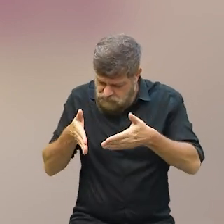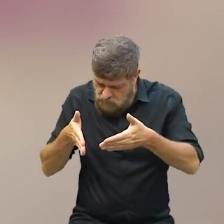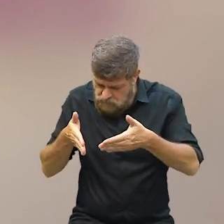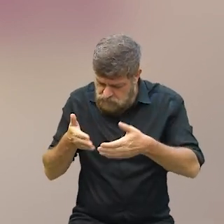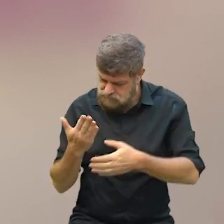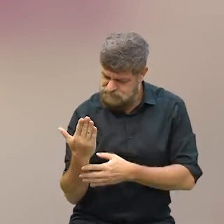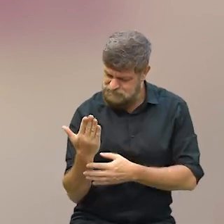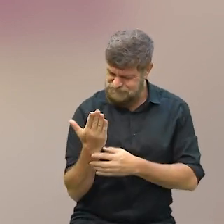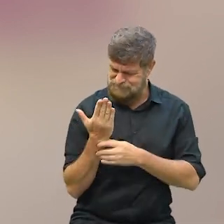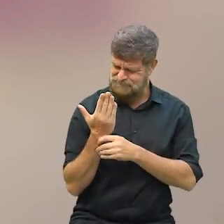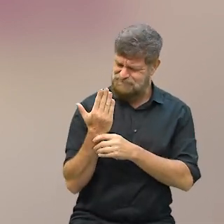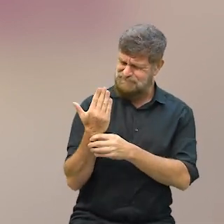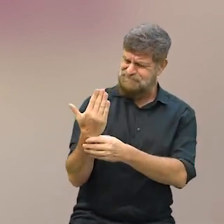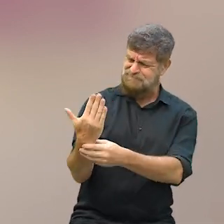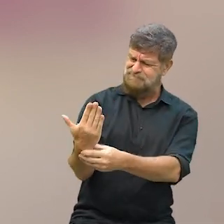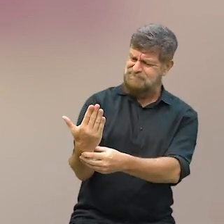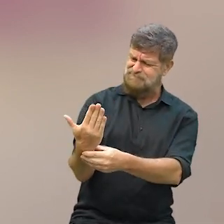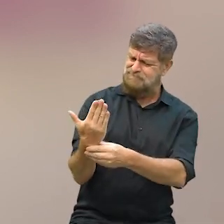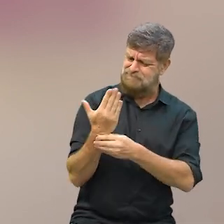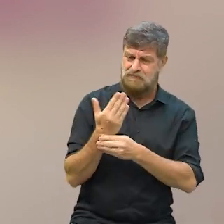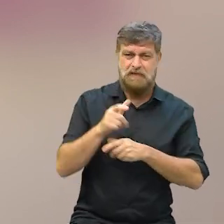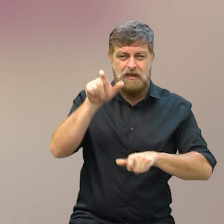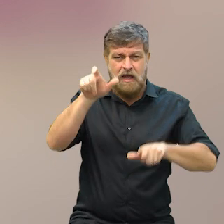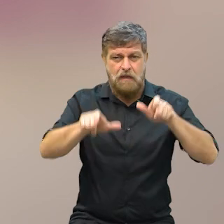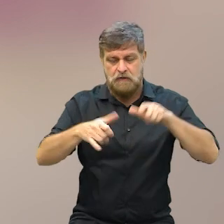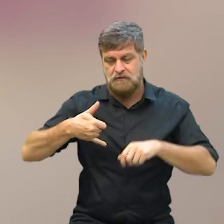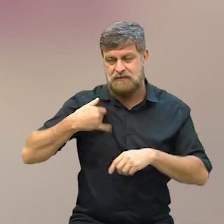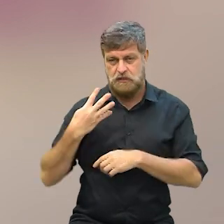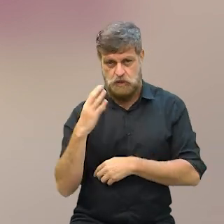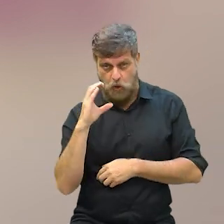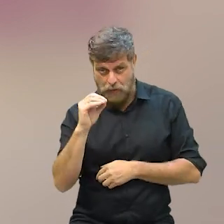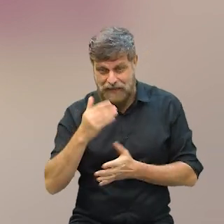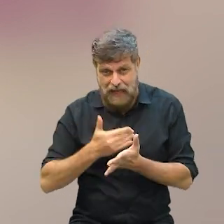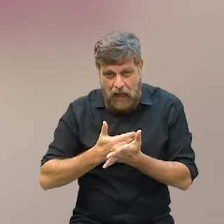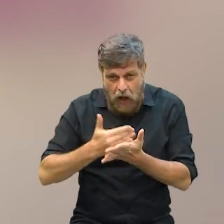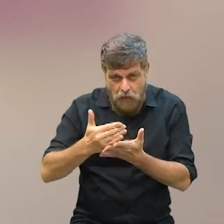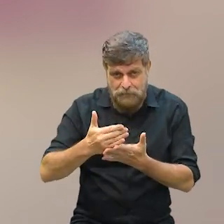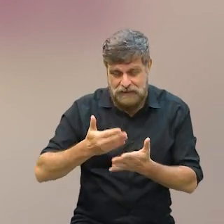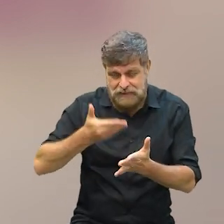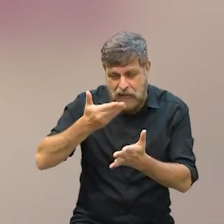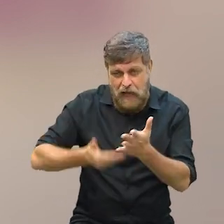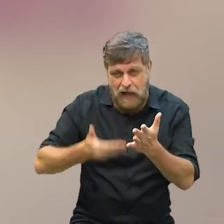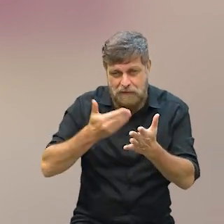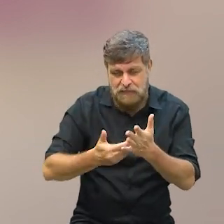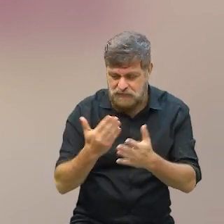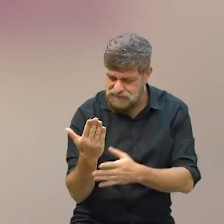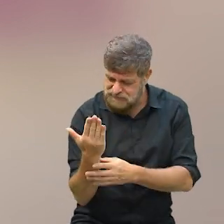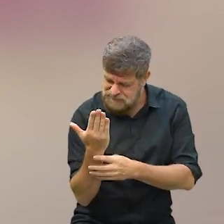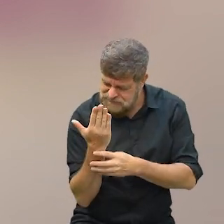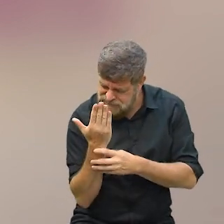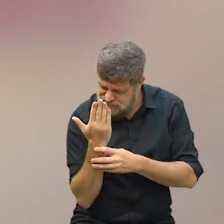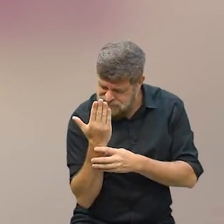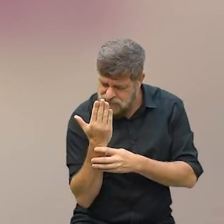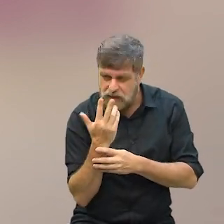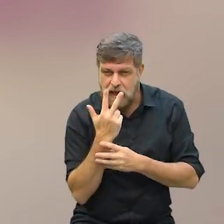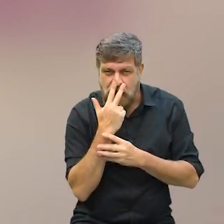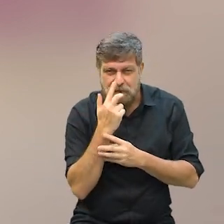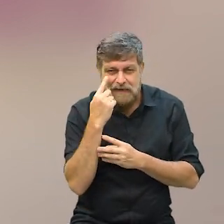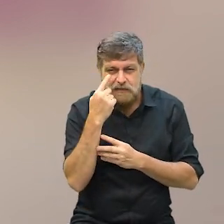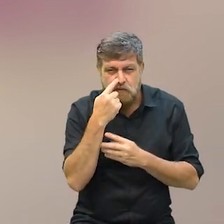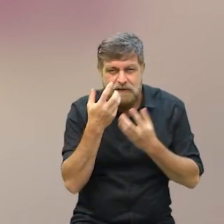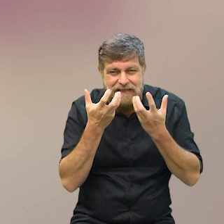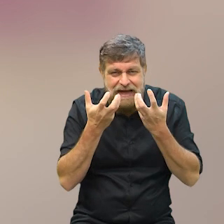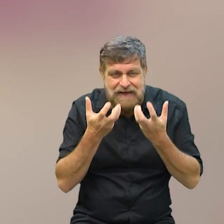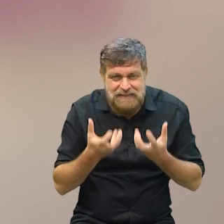na retina. Então, essas pessoas, a partir dos 40 anos, começam a perder a acomodação para perto, que eles chamam vista